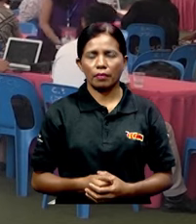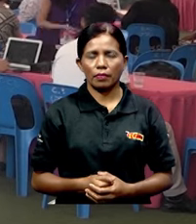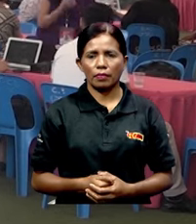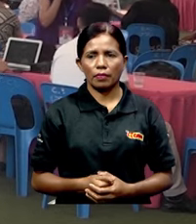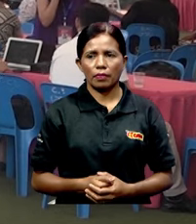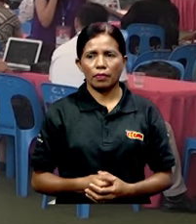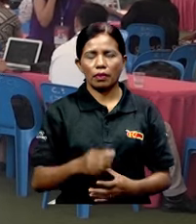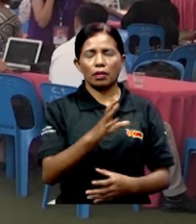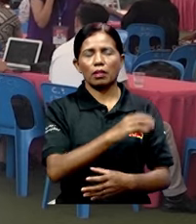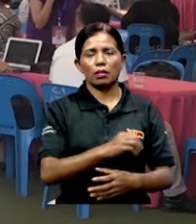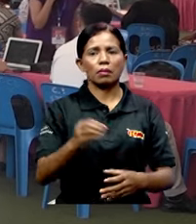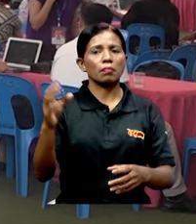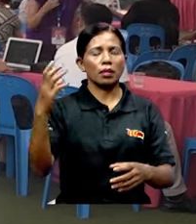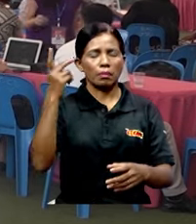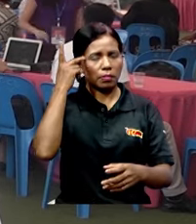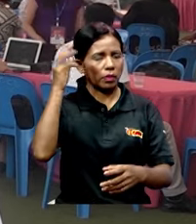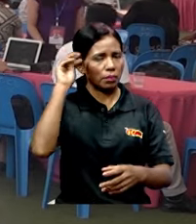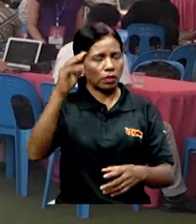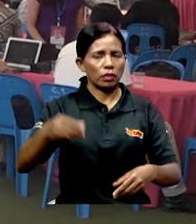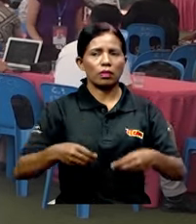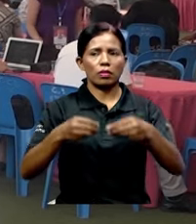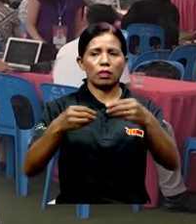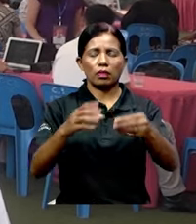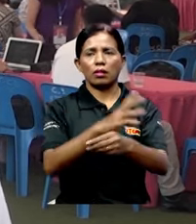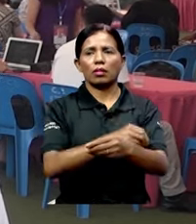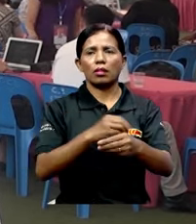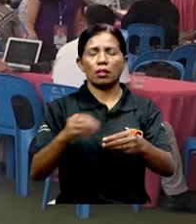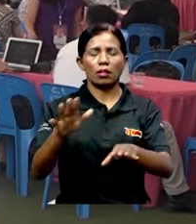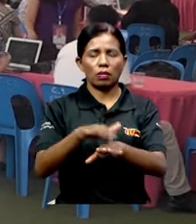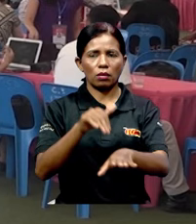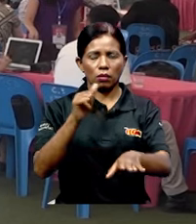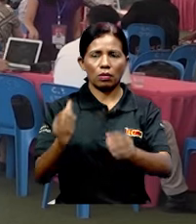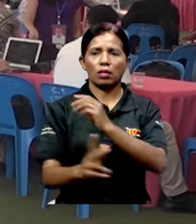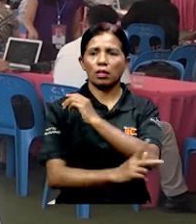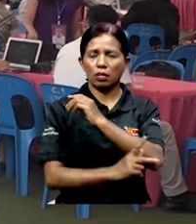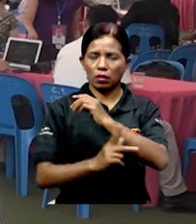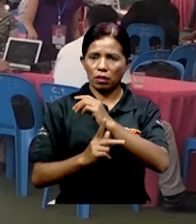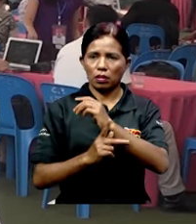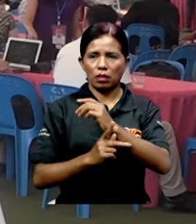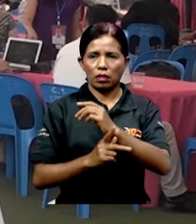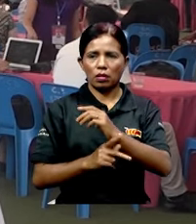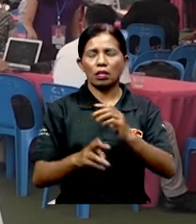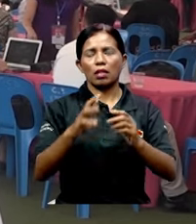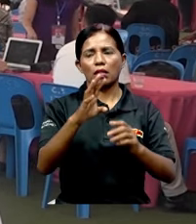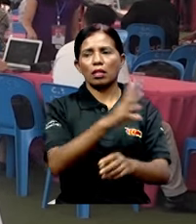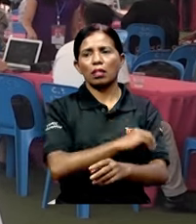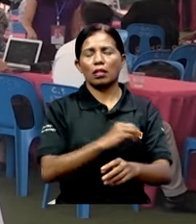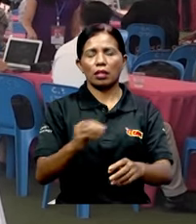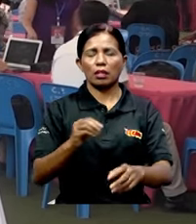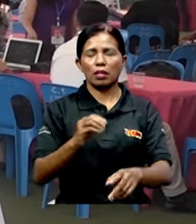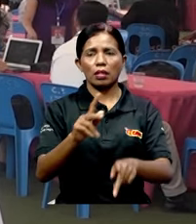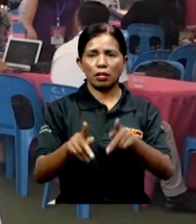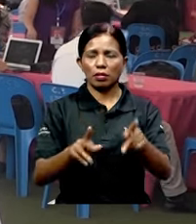o cargo de primeiro-ministro não fosse negativamente afetado. É uma postura republicana, é uma postura